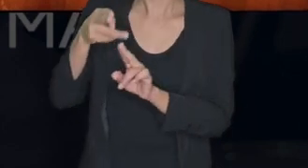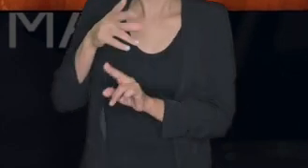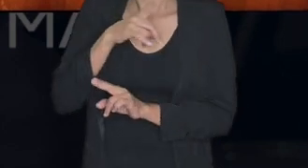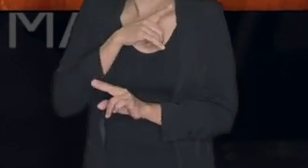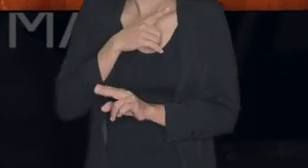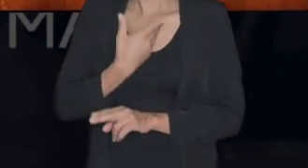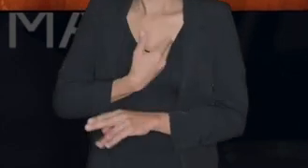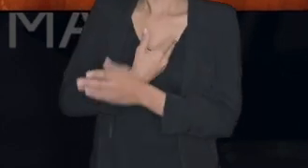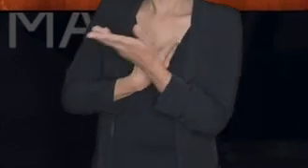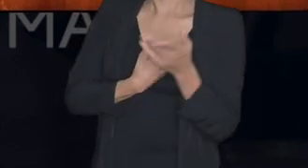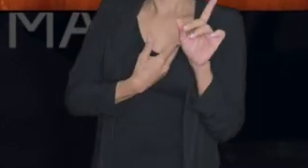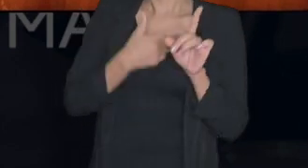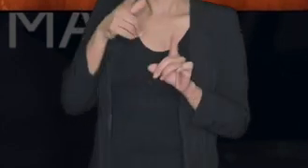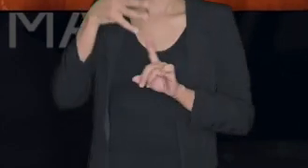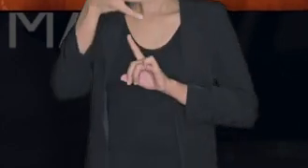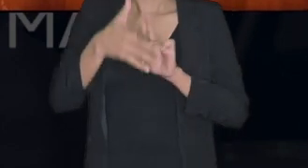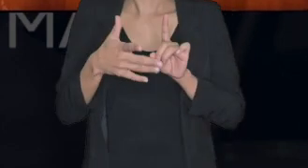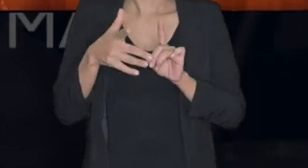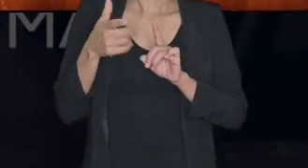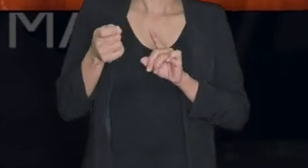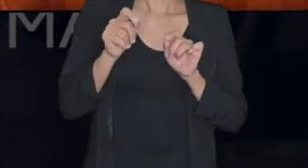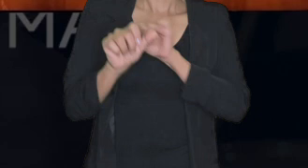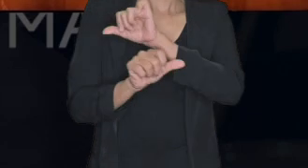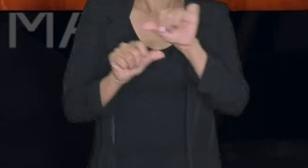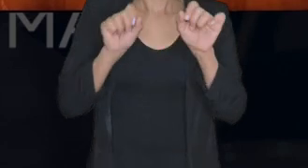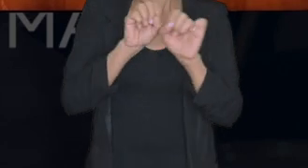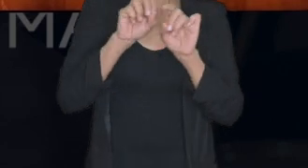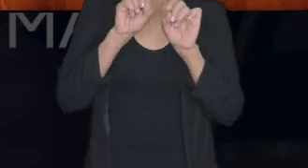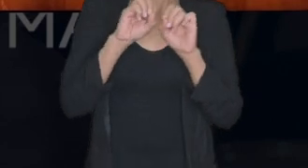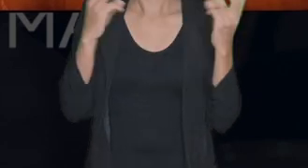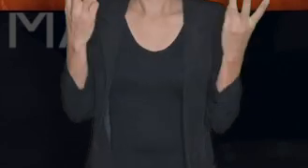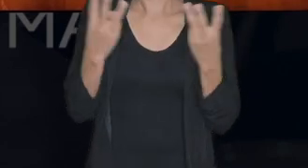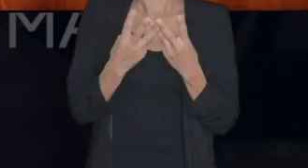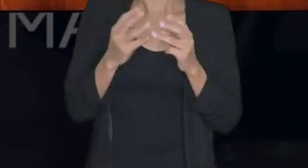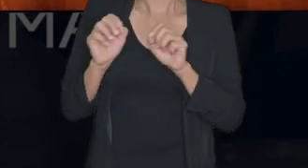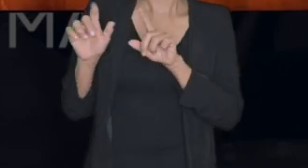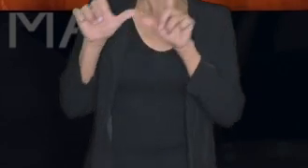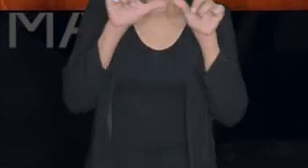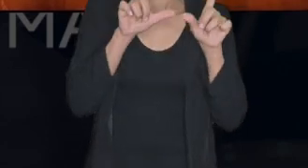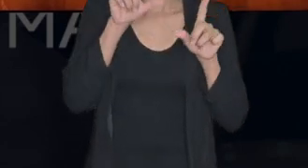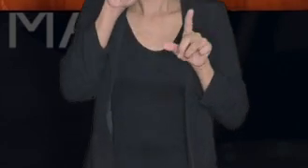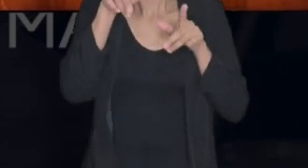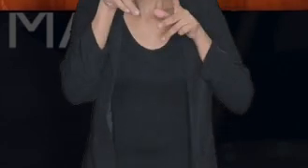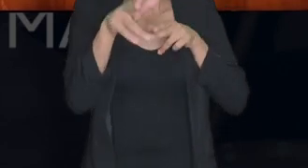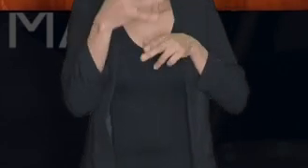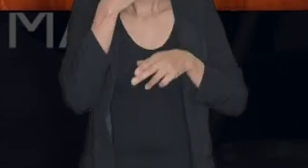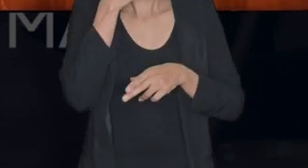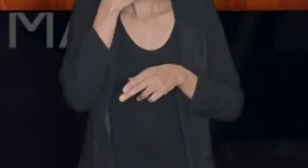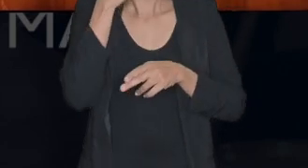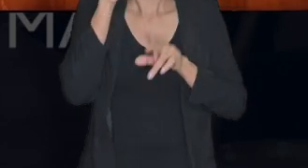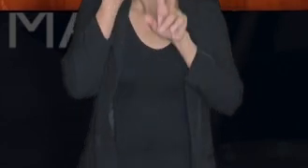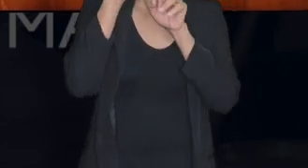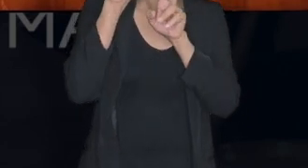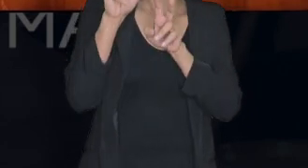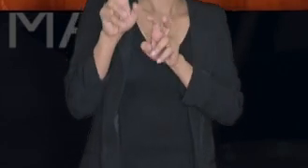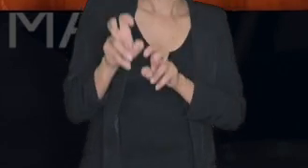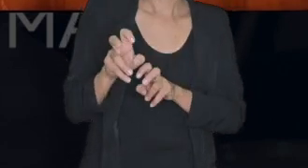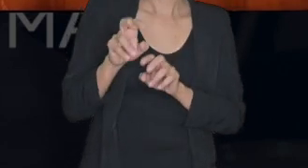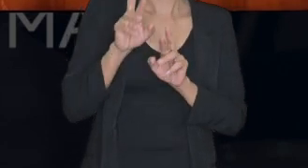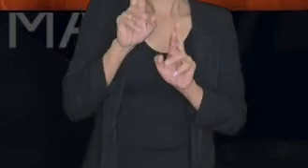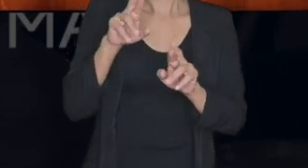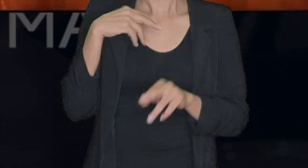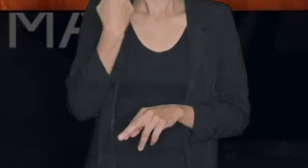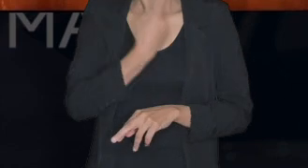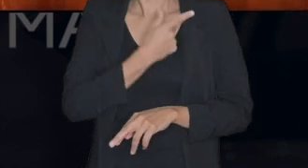próximo slide. Quase um catálogo, né, de temas, e espero que a gente consiga enfrentar todos